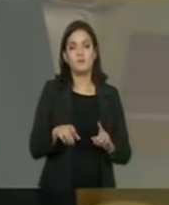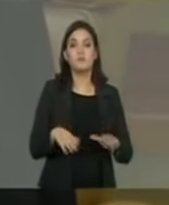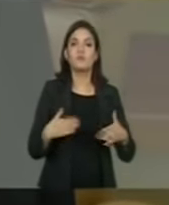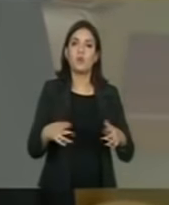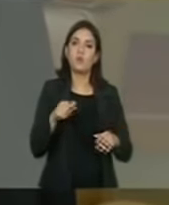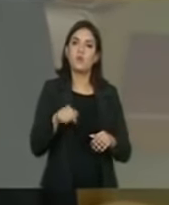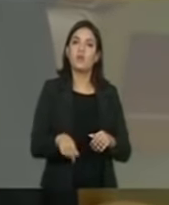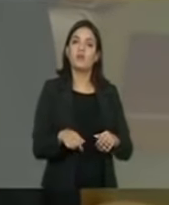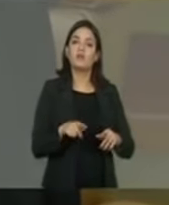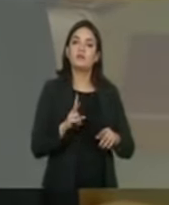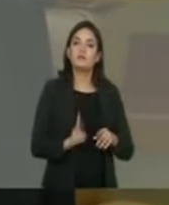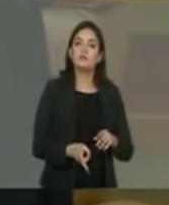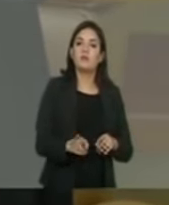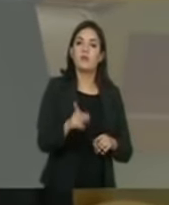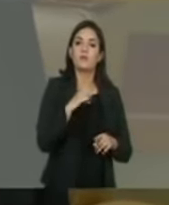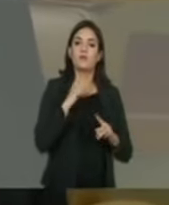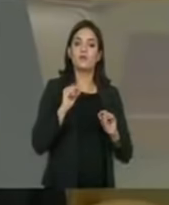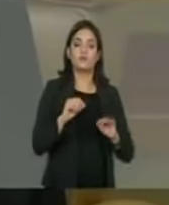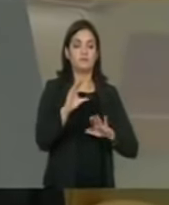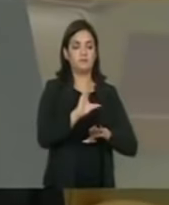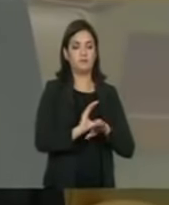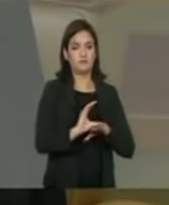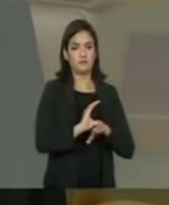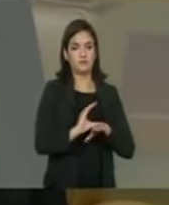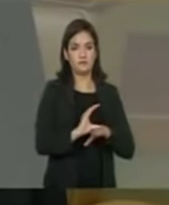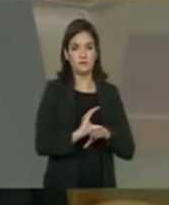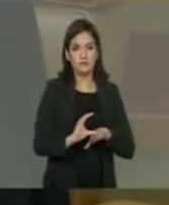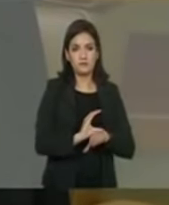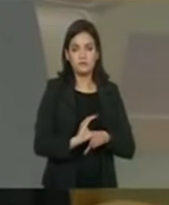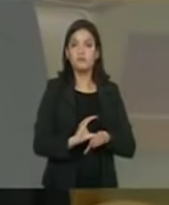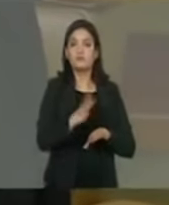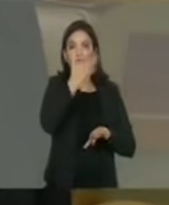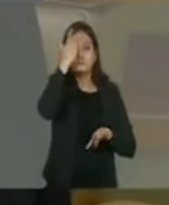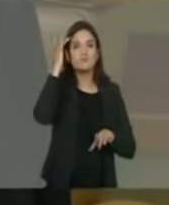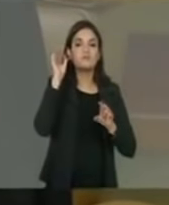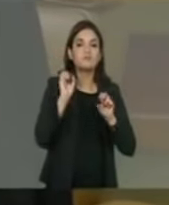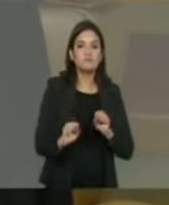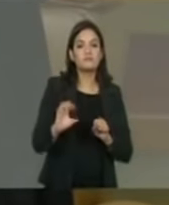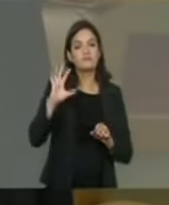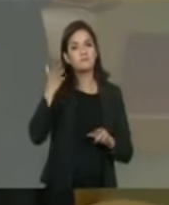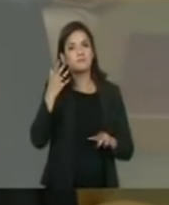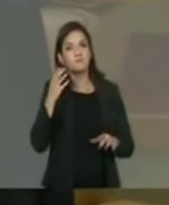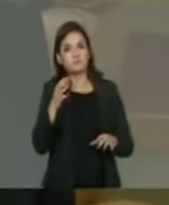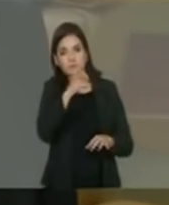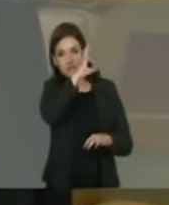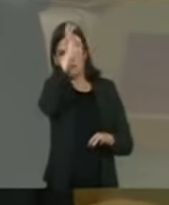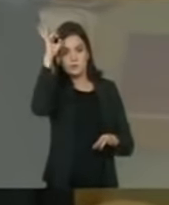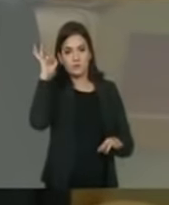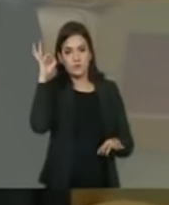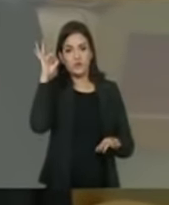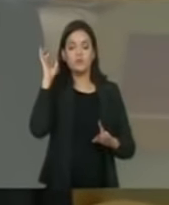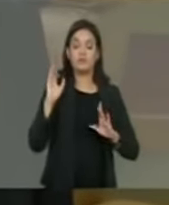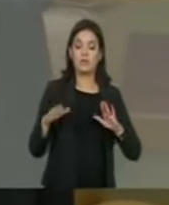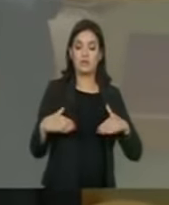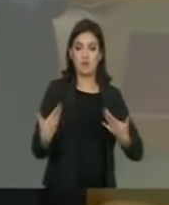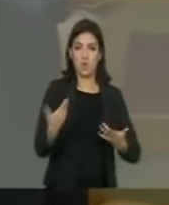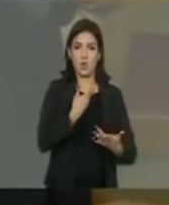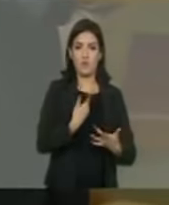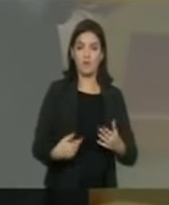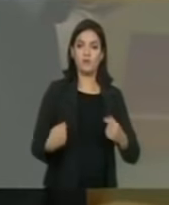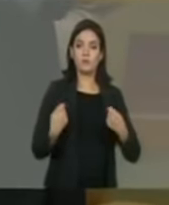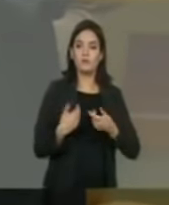que o postulado constitucional da presunção de inocência impede que o estado trate como se culpado fosse